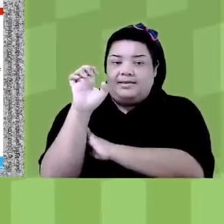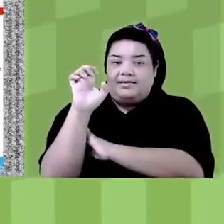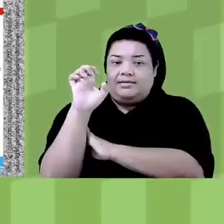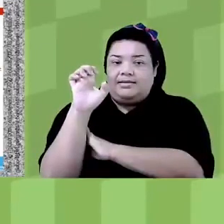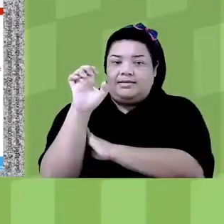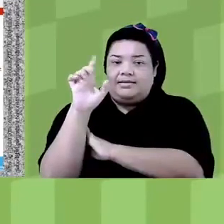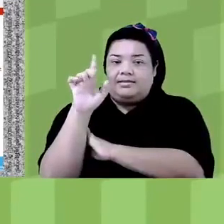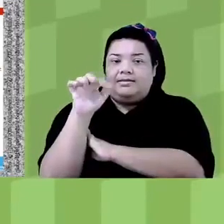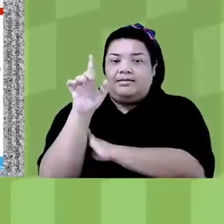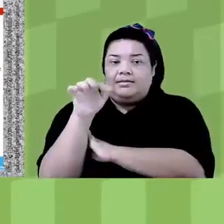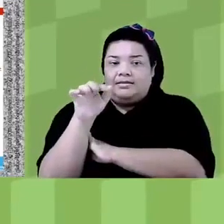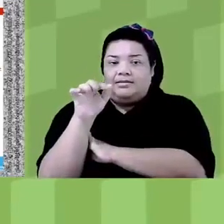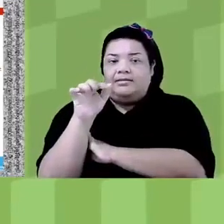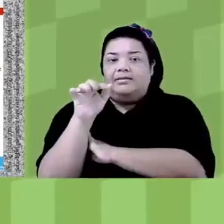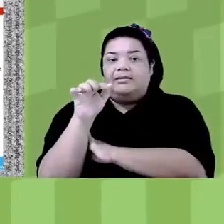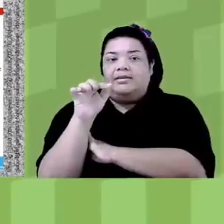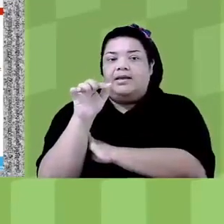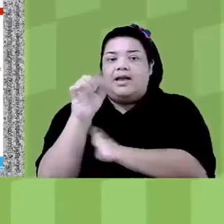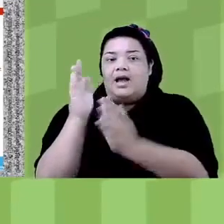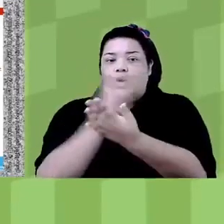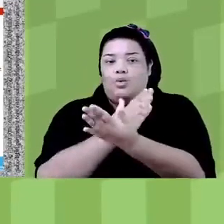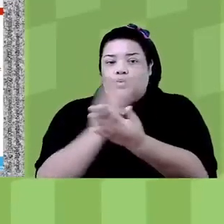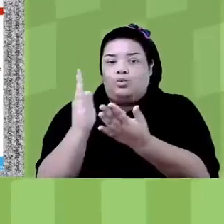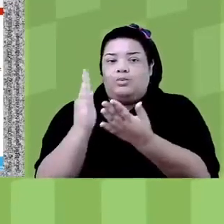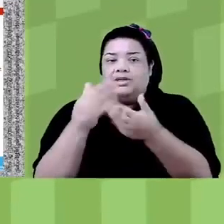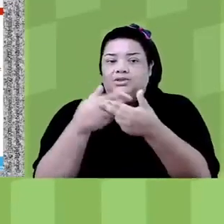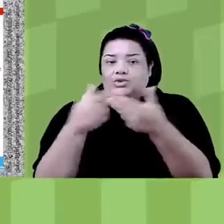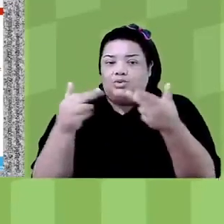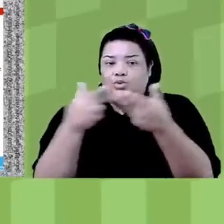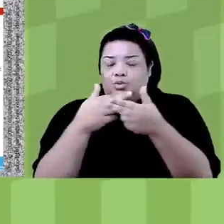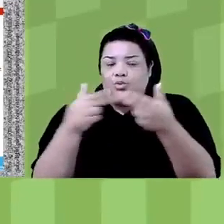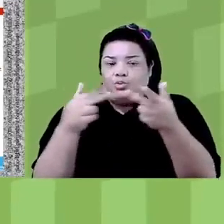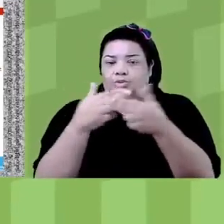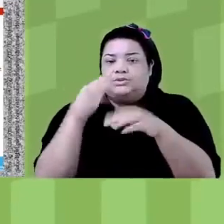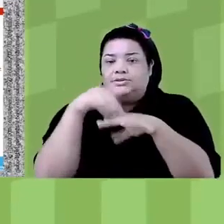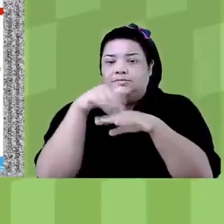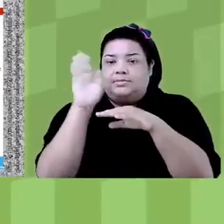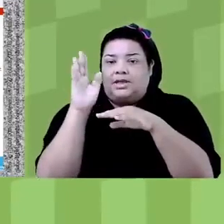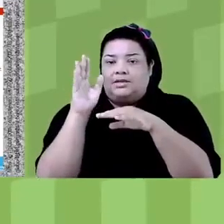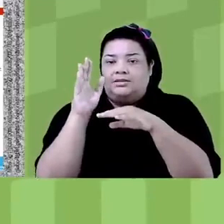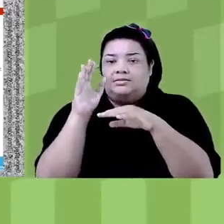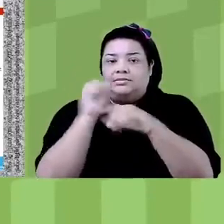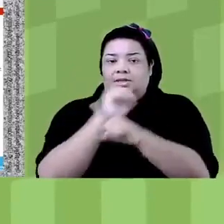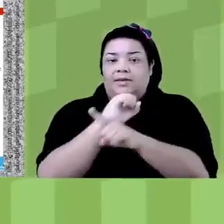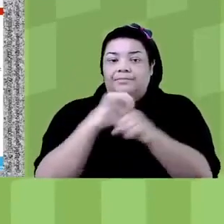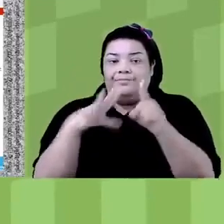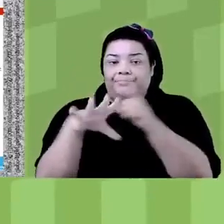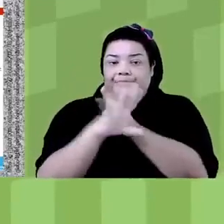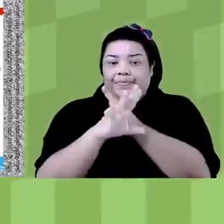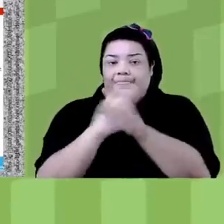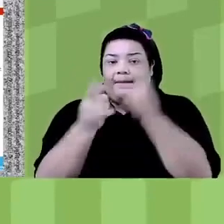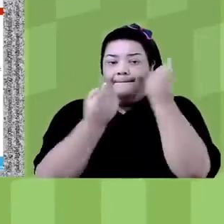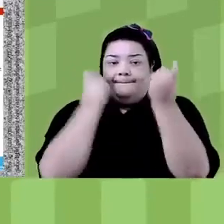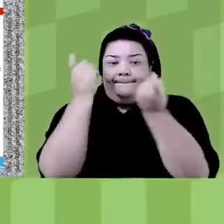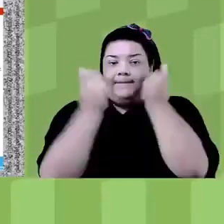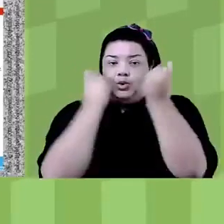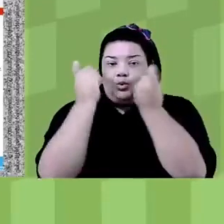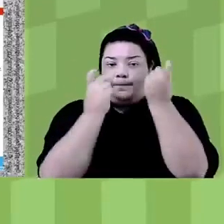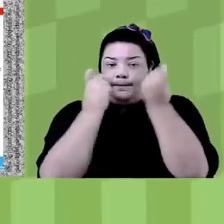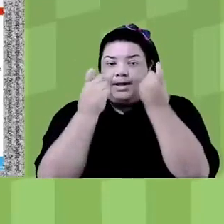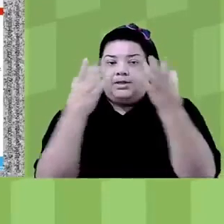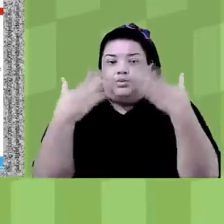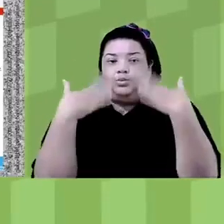Tem segmentos cada vez maiores da sociedade que se preocupam com o clima